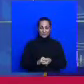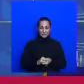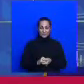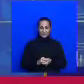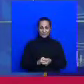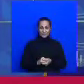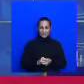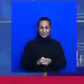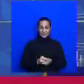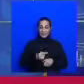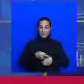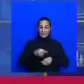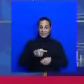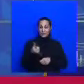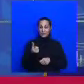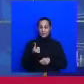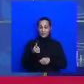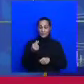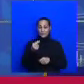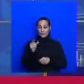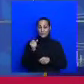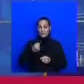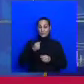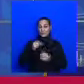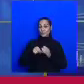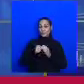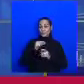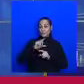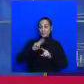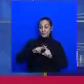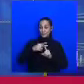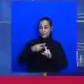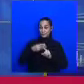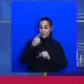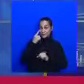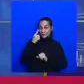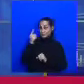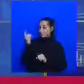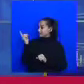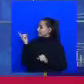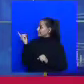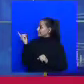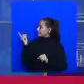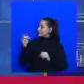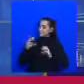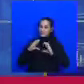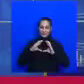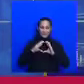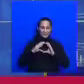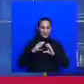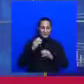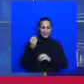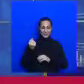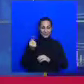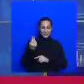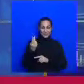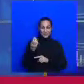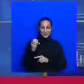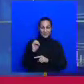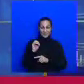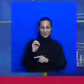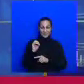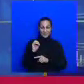07. E agora o sexto e último número do primeiro sorteio da dupla Sena. Bola branca número